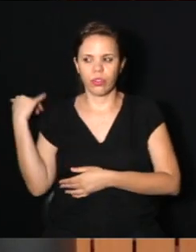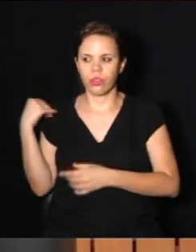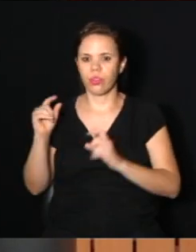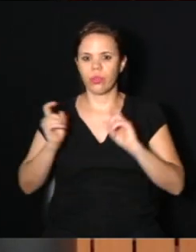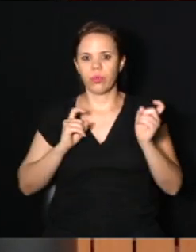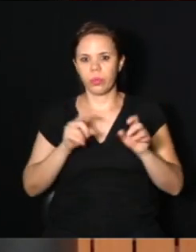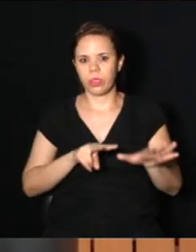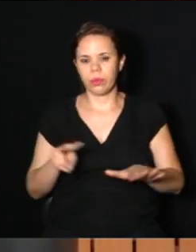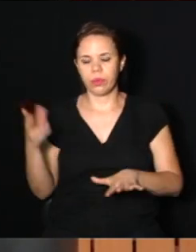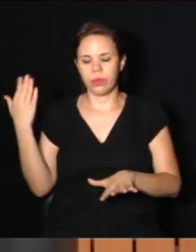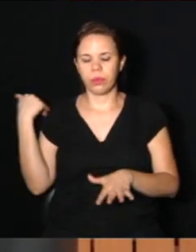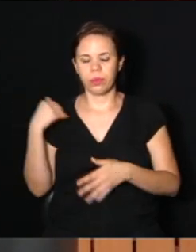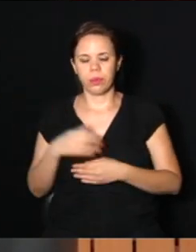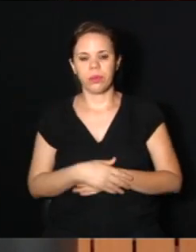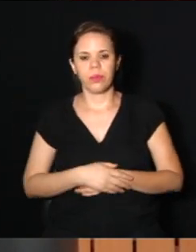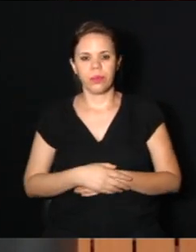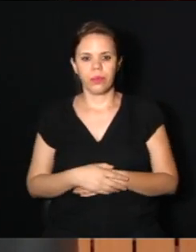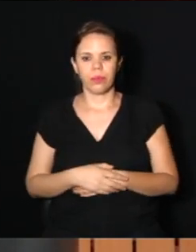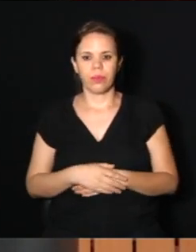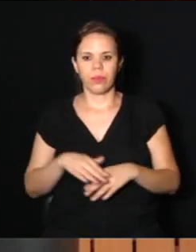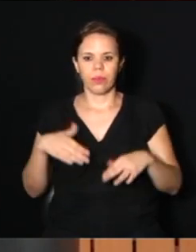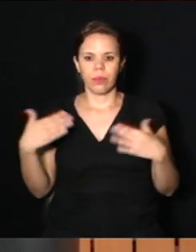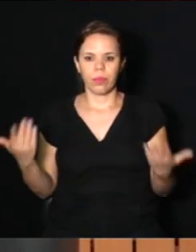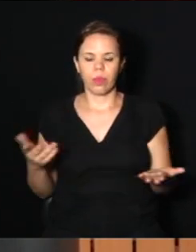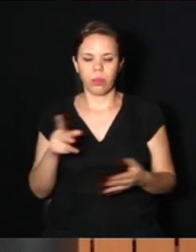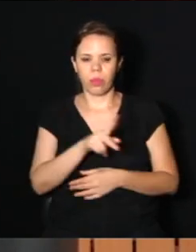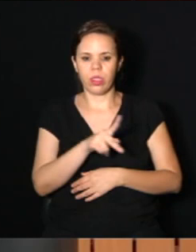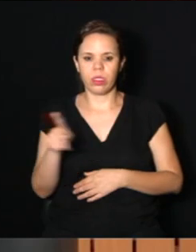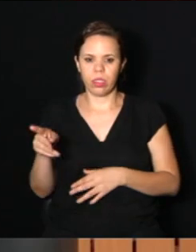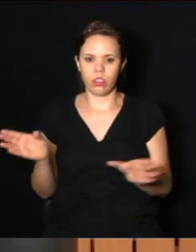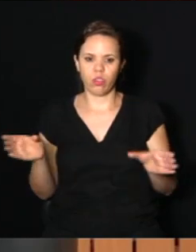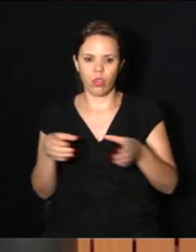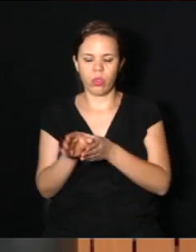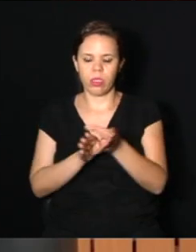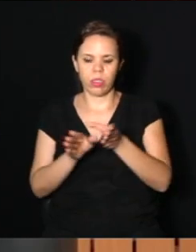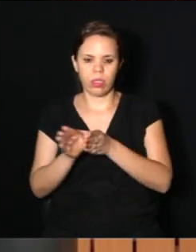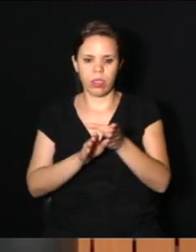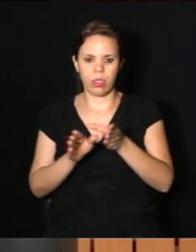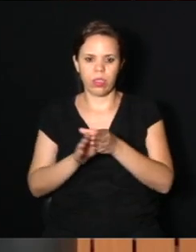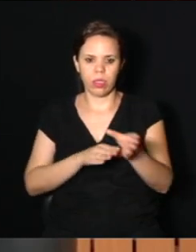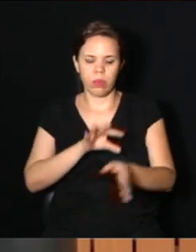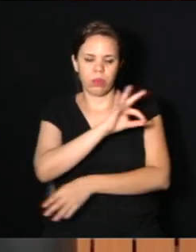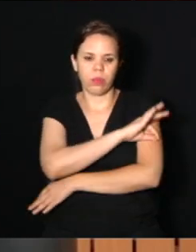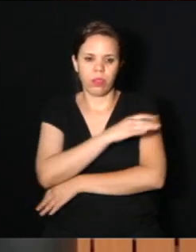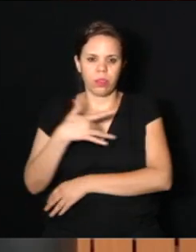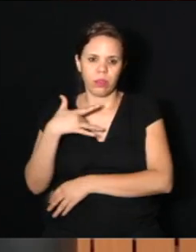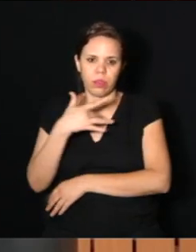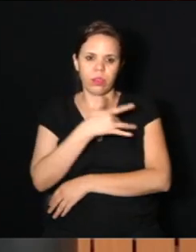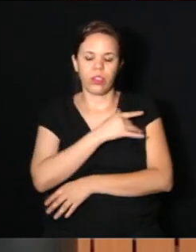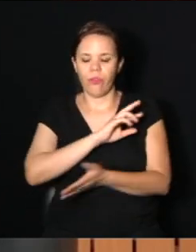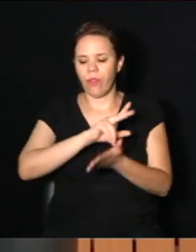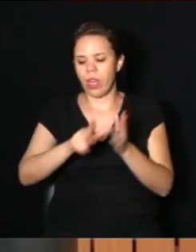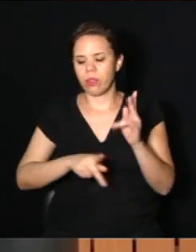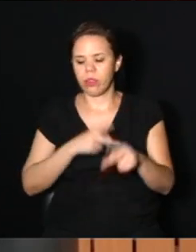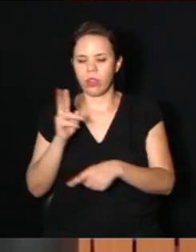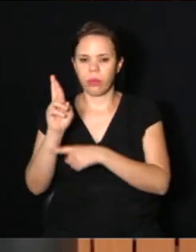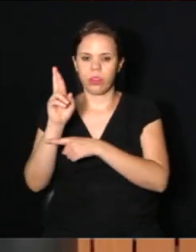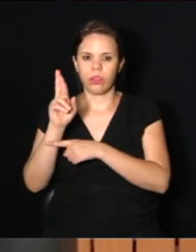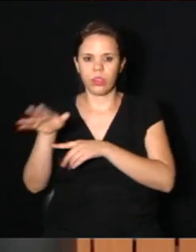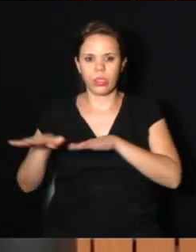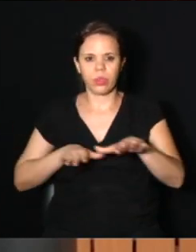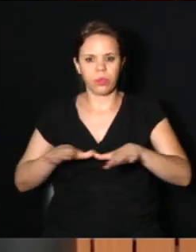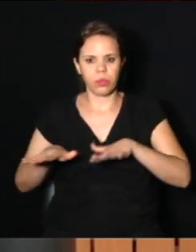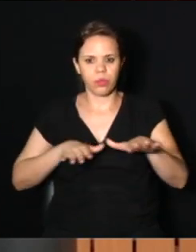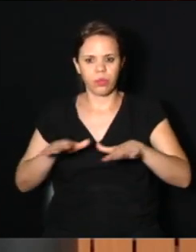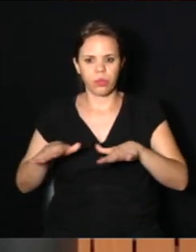uma semana atrás, a qual o presidente do Conselho Municipal de Saúde, com vários representantes lá, o Movimento Popular